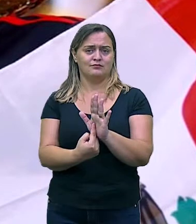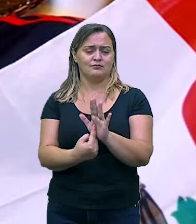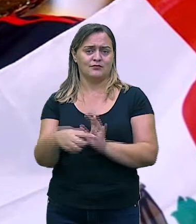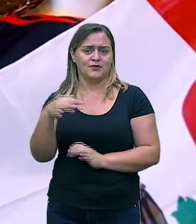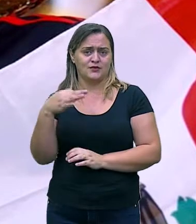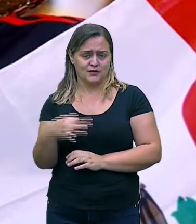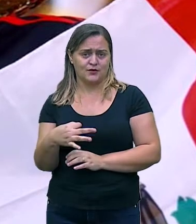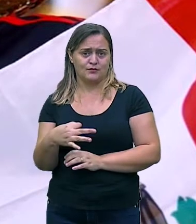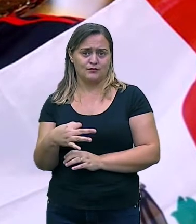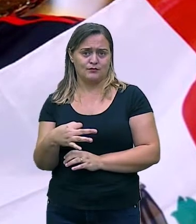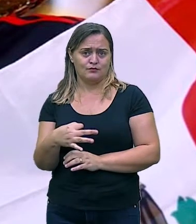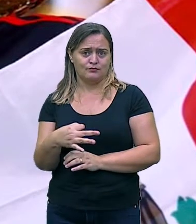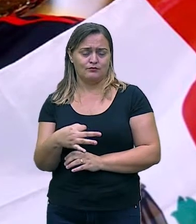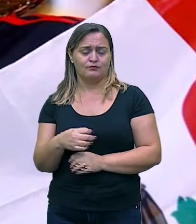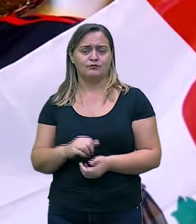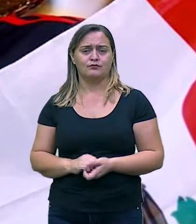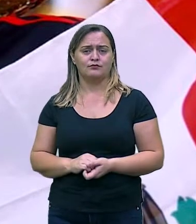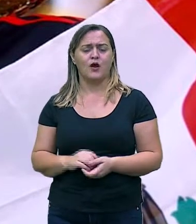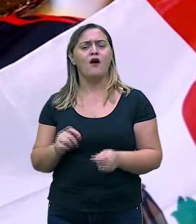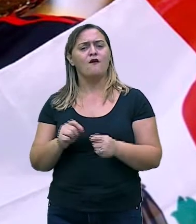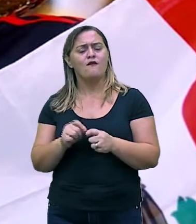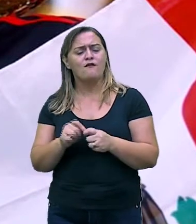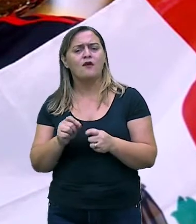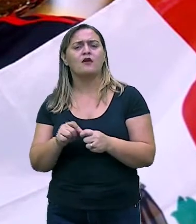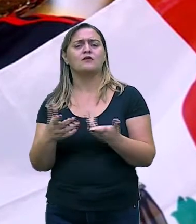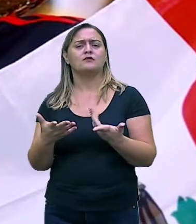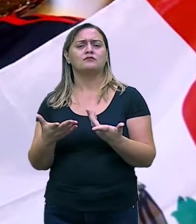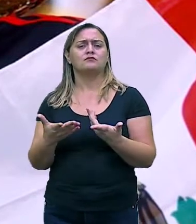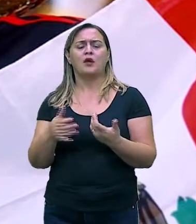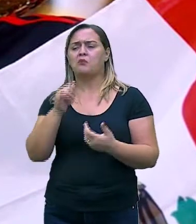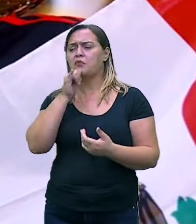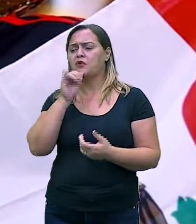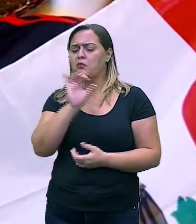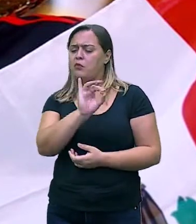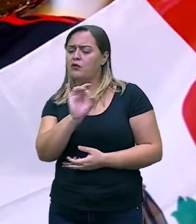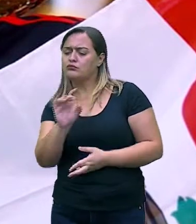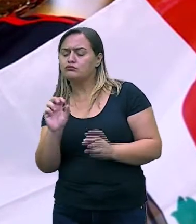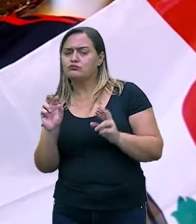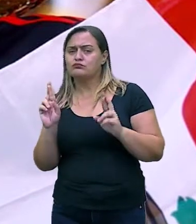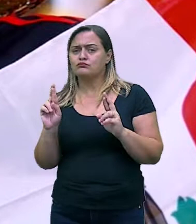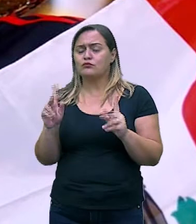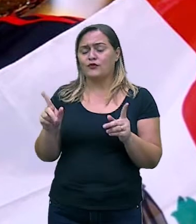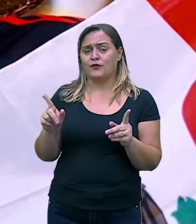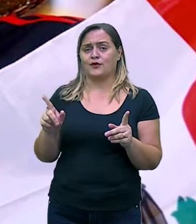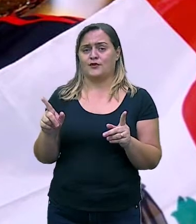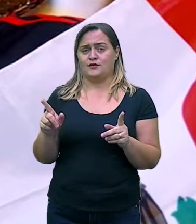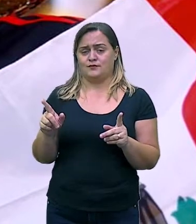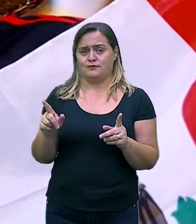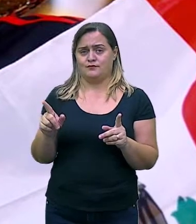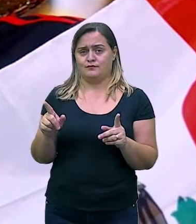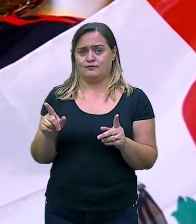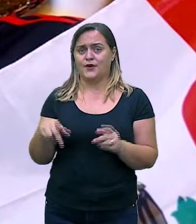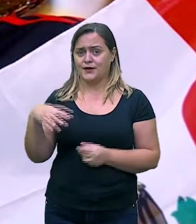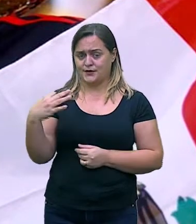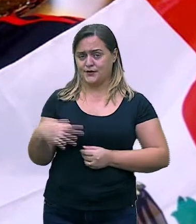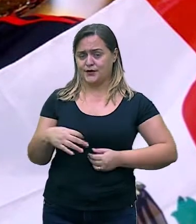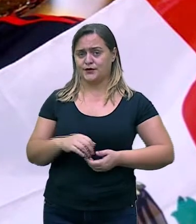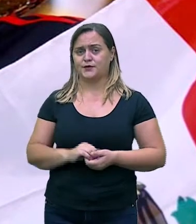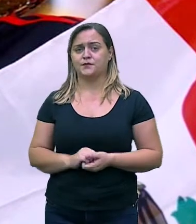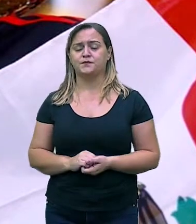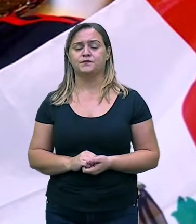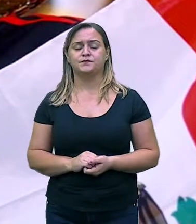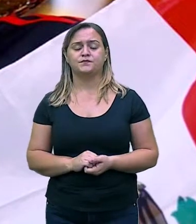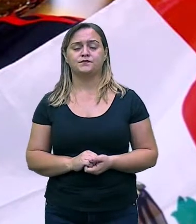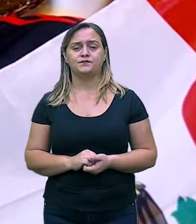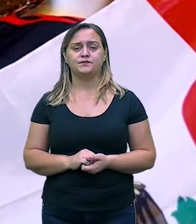àquele espaço. E ele faz a diferença, ou ele faz se notar. Né? Então, isso está muito